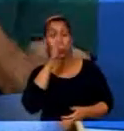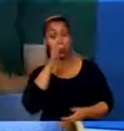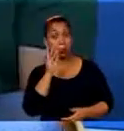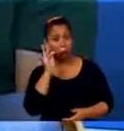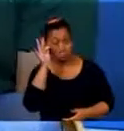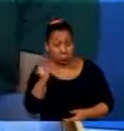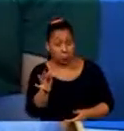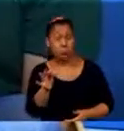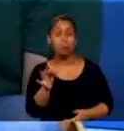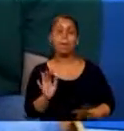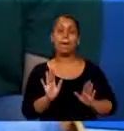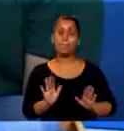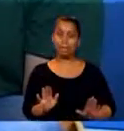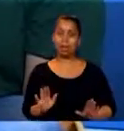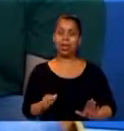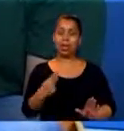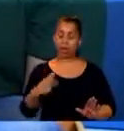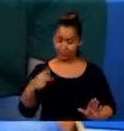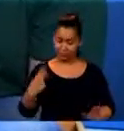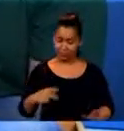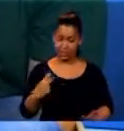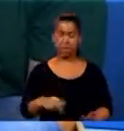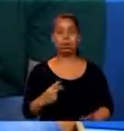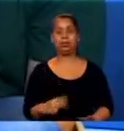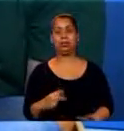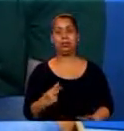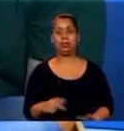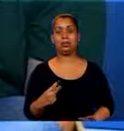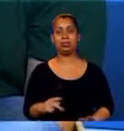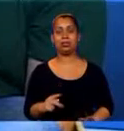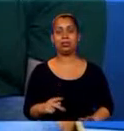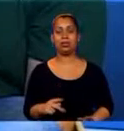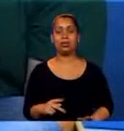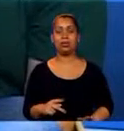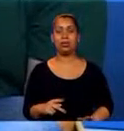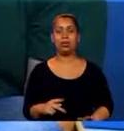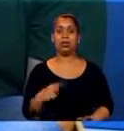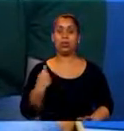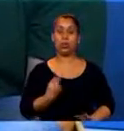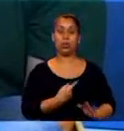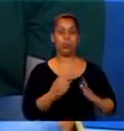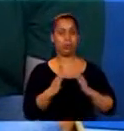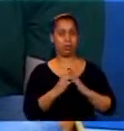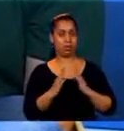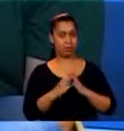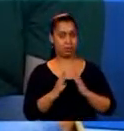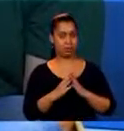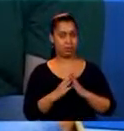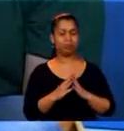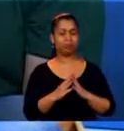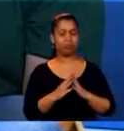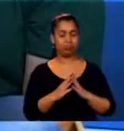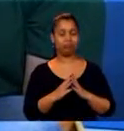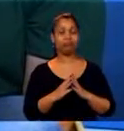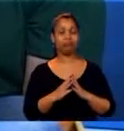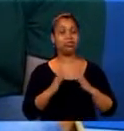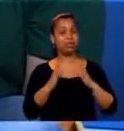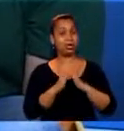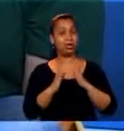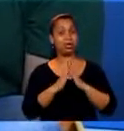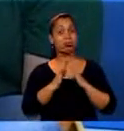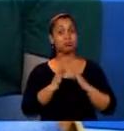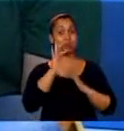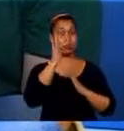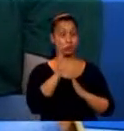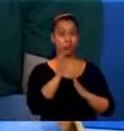deslumbrado talvez lá na frente, mas o planeta como se diz, a nossa casa. E a casa